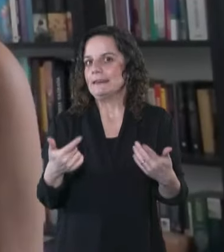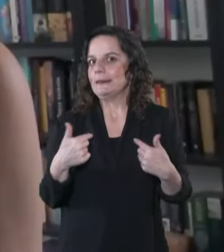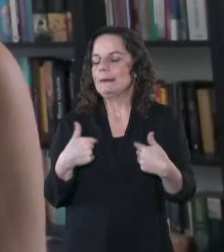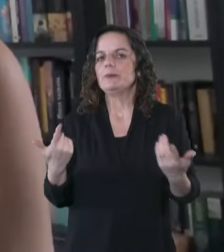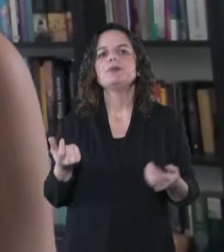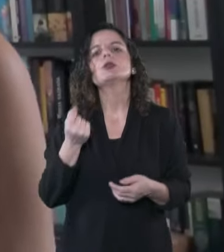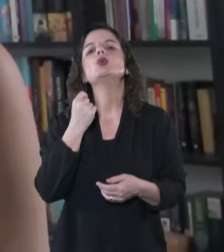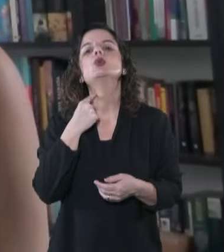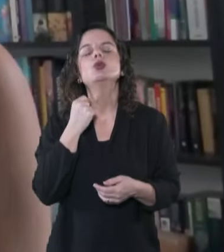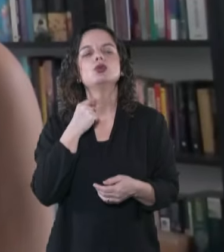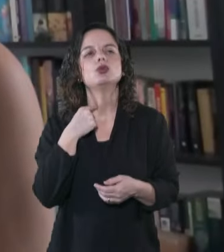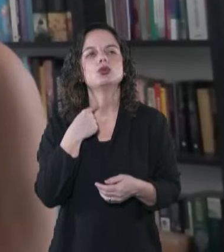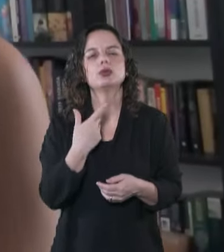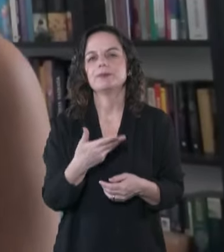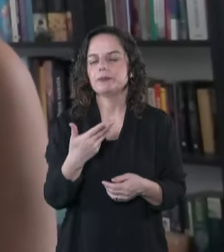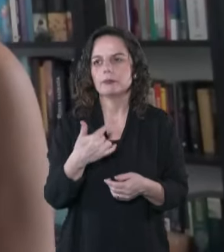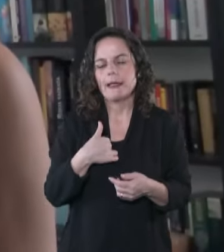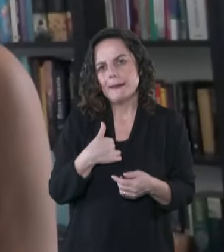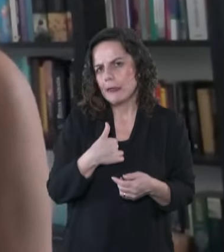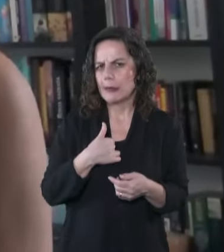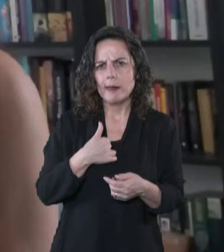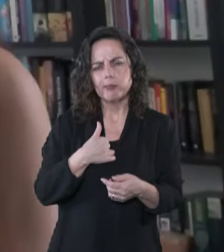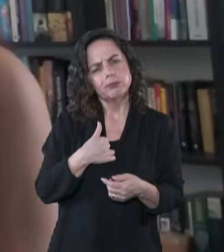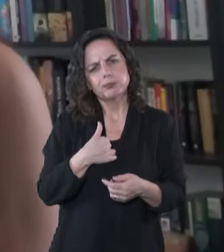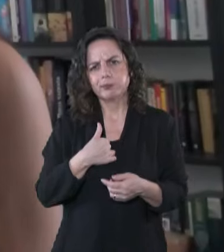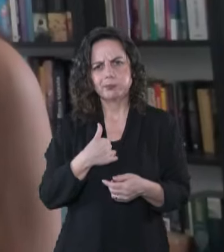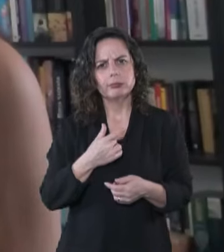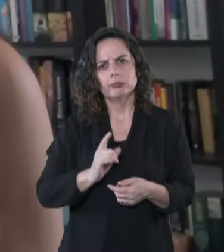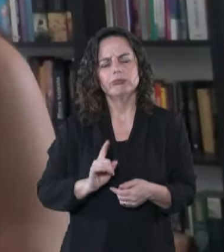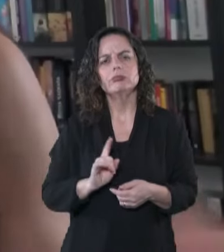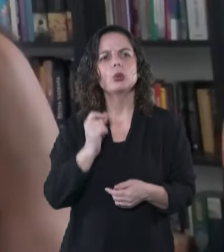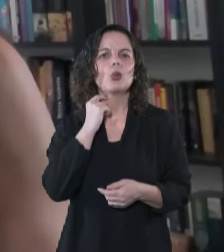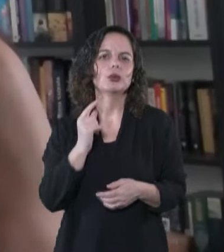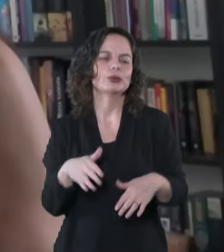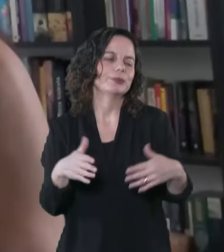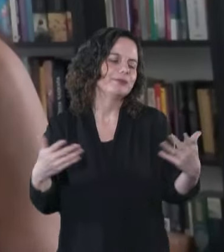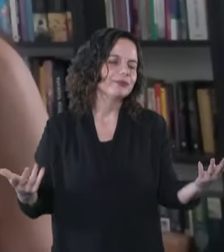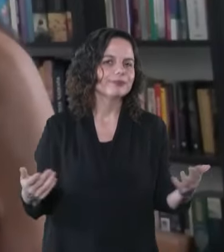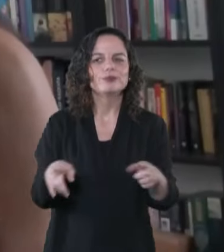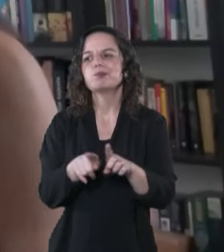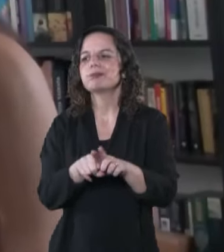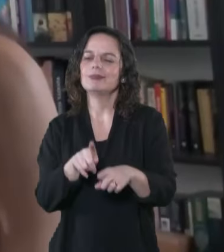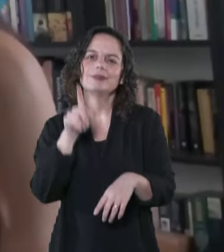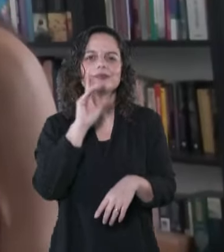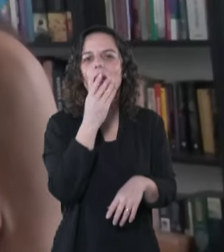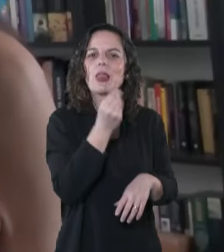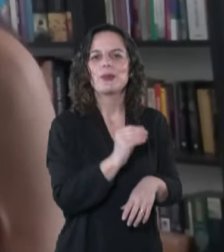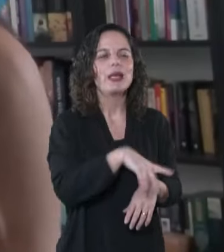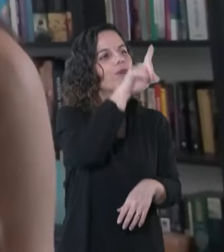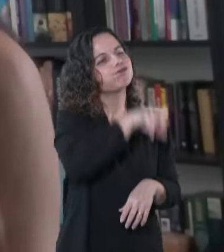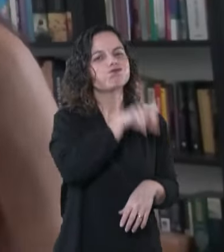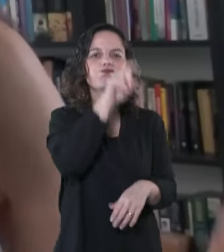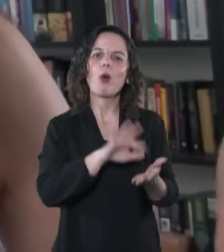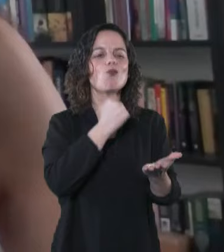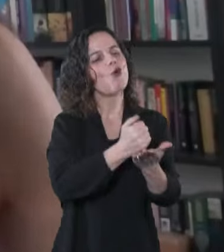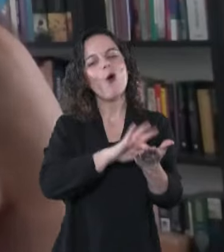fazer o curso, eu não vou conseguir fazer o curso tipo como uma aluna o tempo inteiro. Eu não vou conseguir fazer as